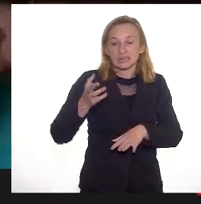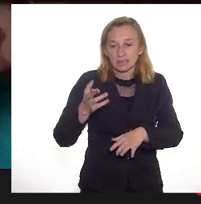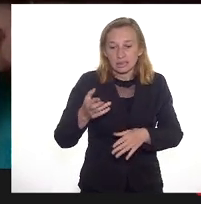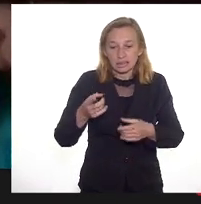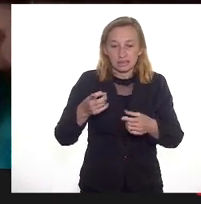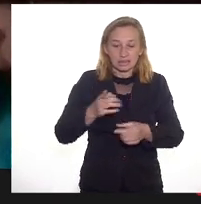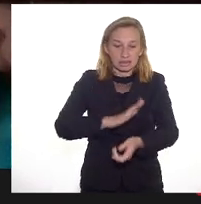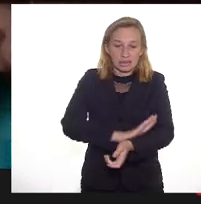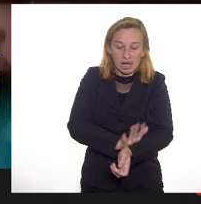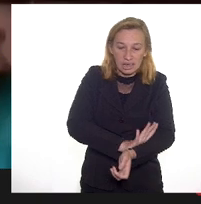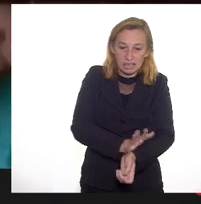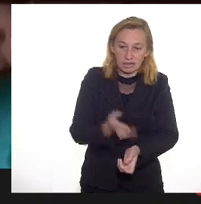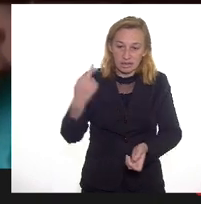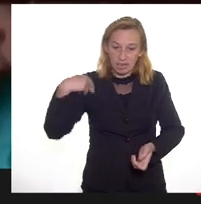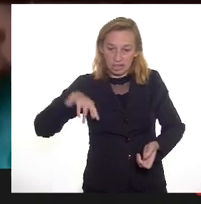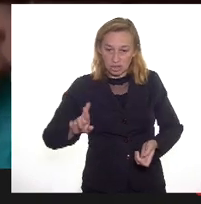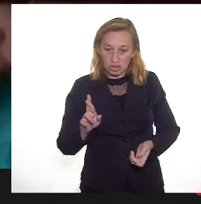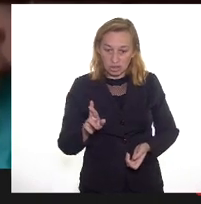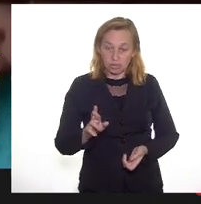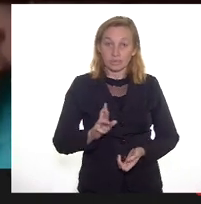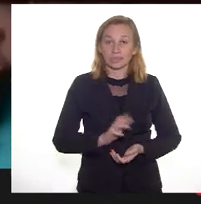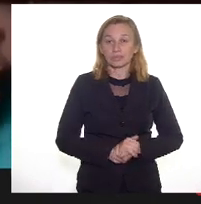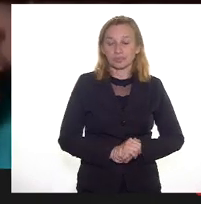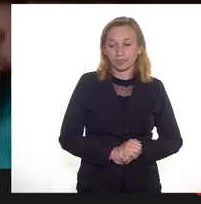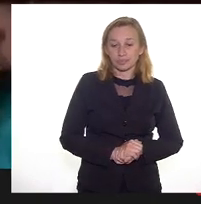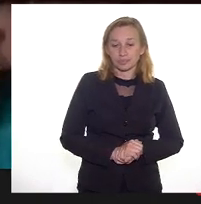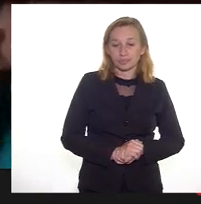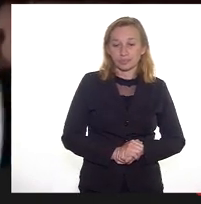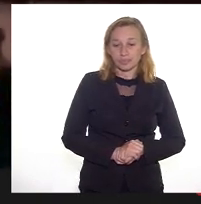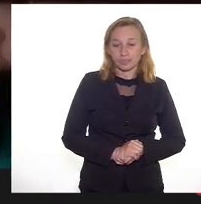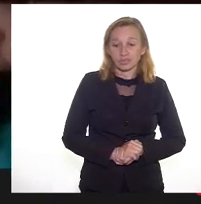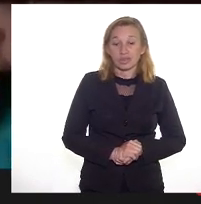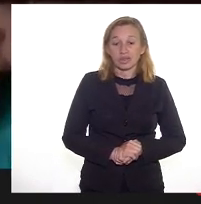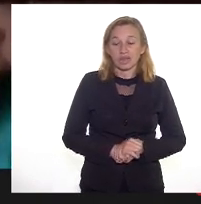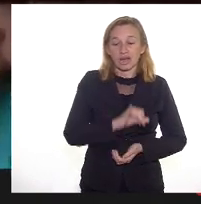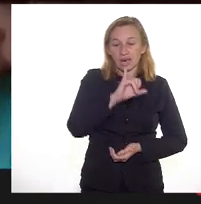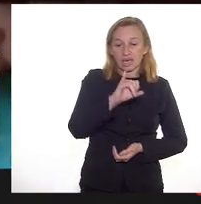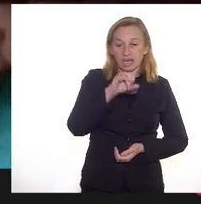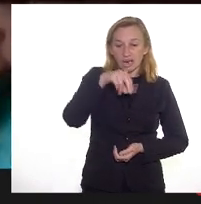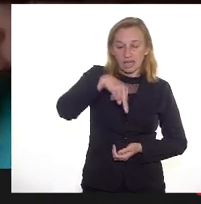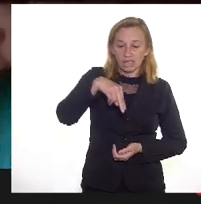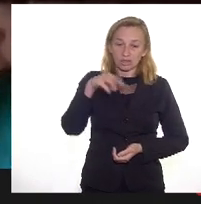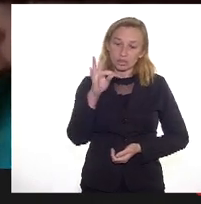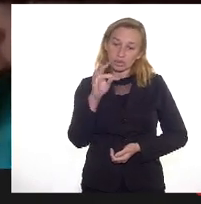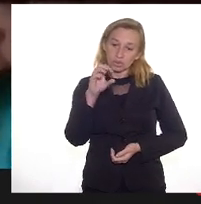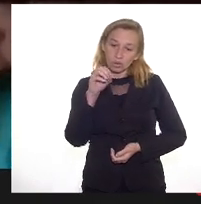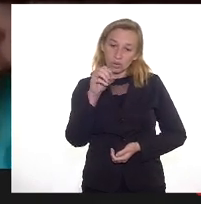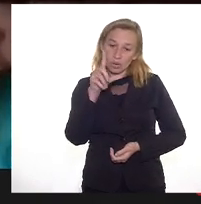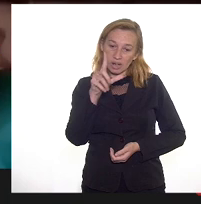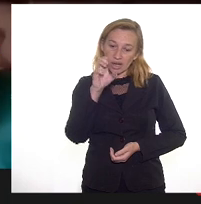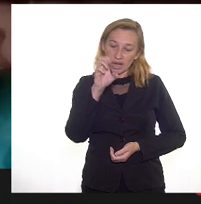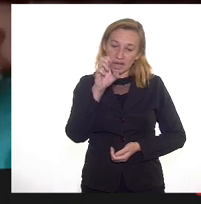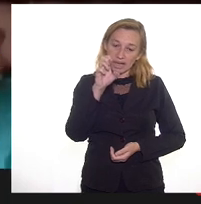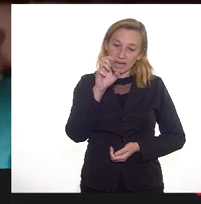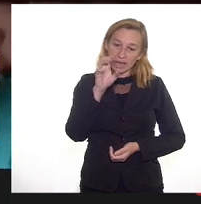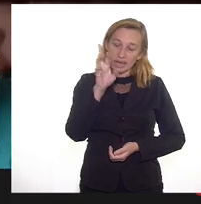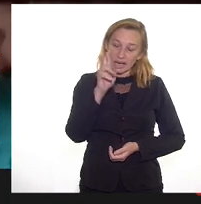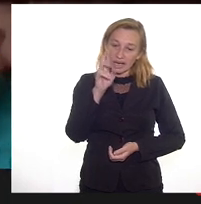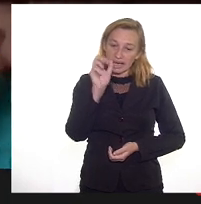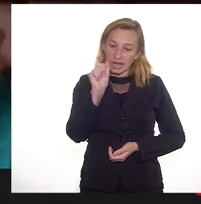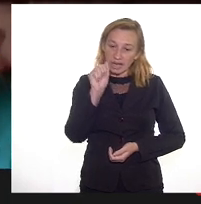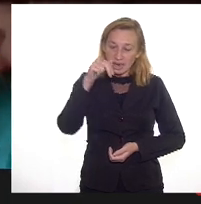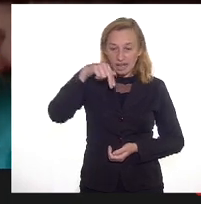de intolerância, apesar de que a intolerância é um elemento presente